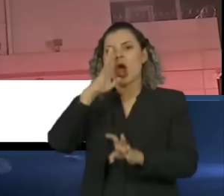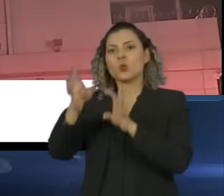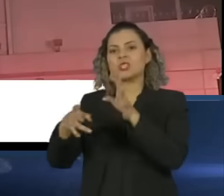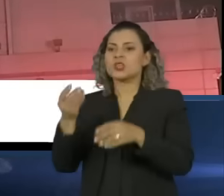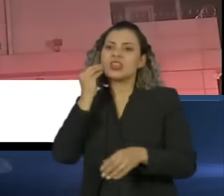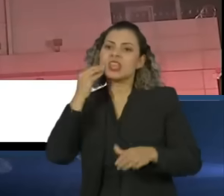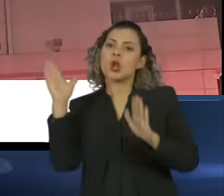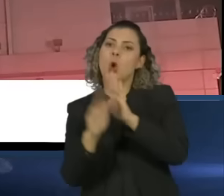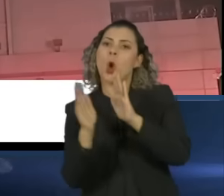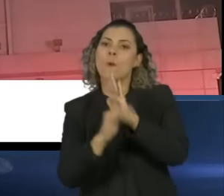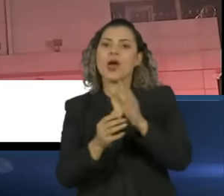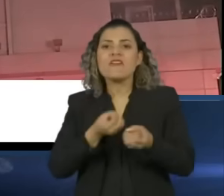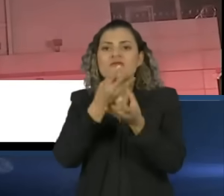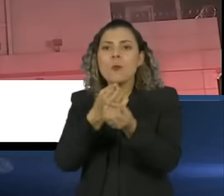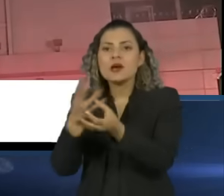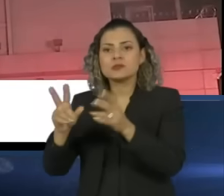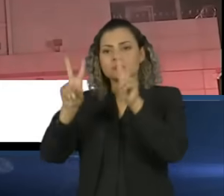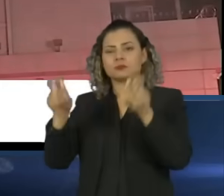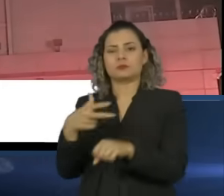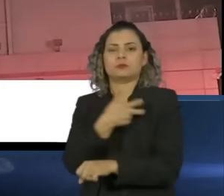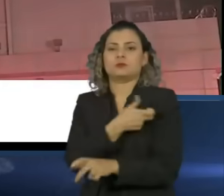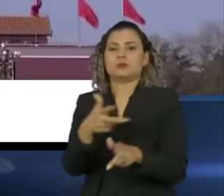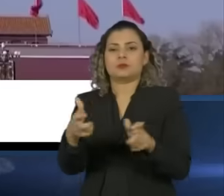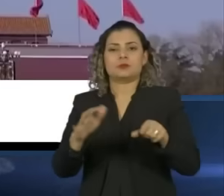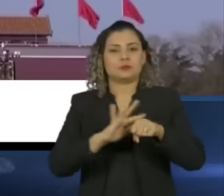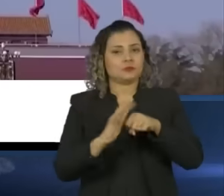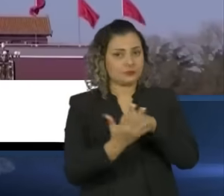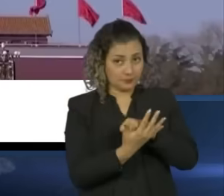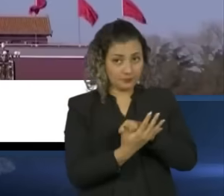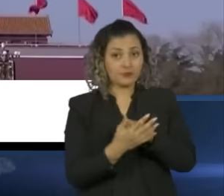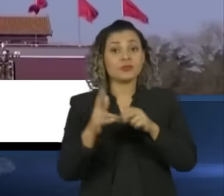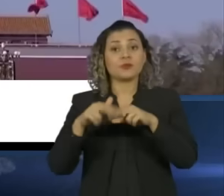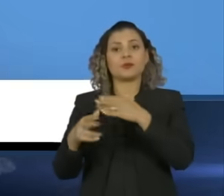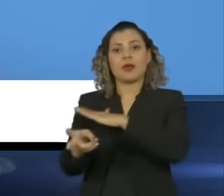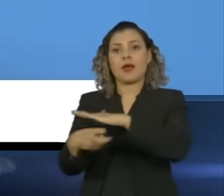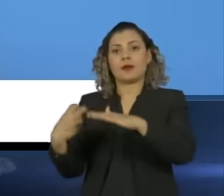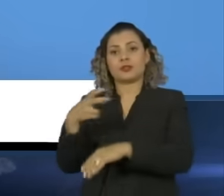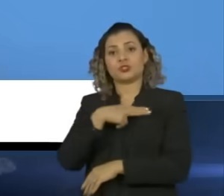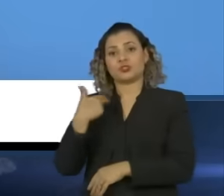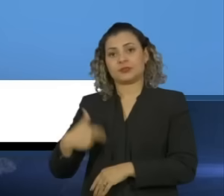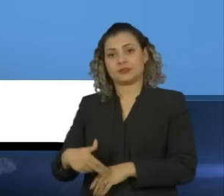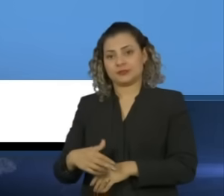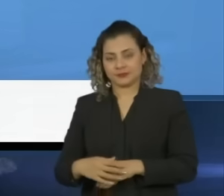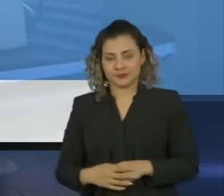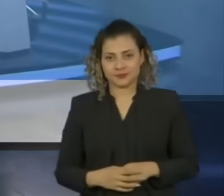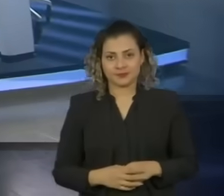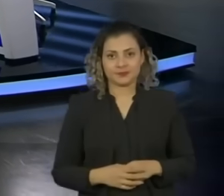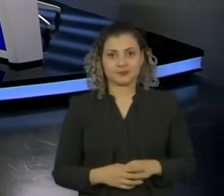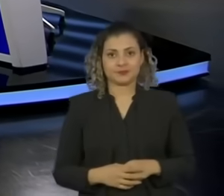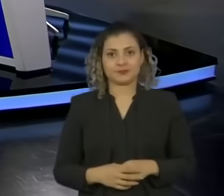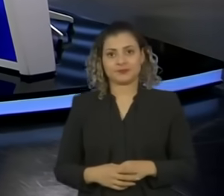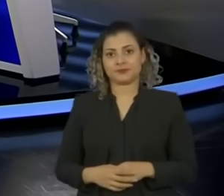tentativa de roubo de estudos sobre vacina contra o coronavírus por hackers chineses.